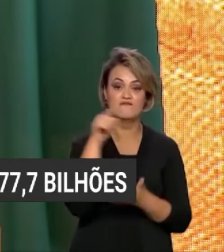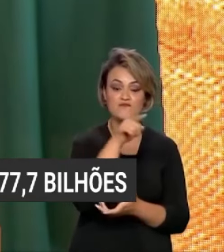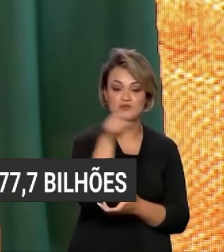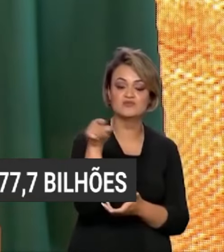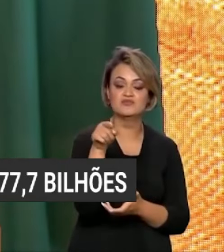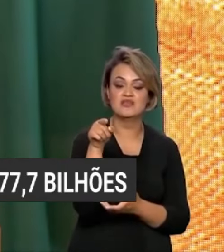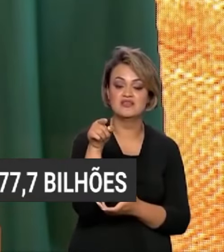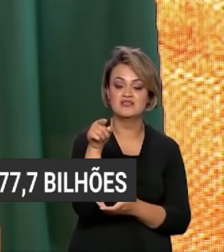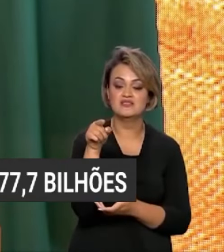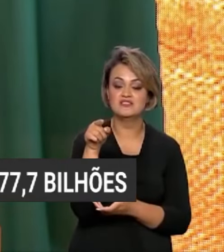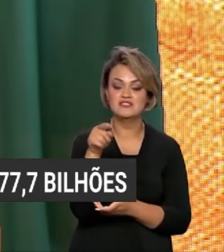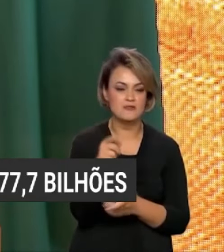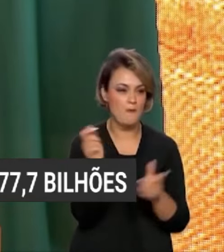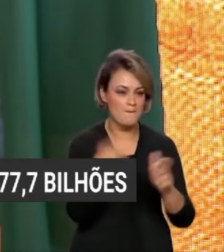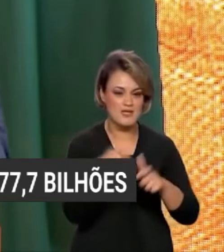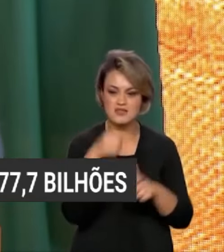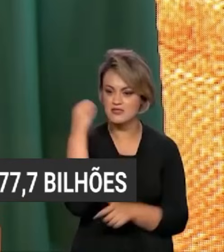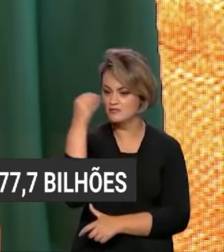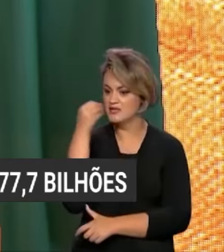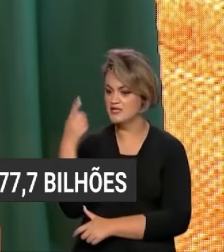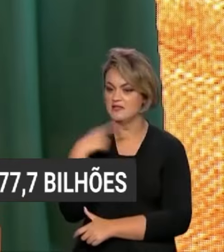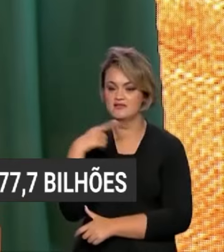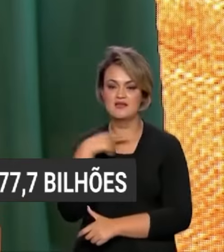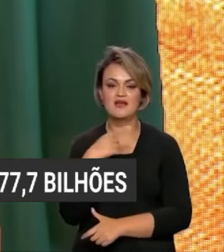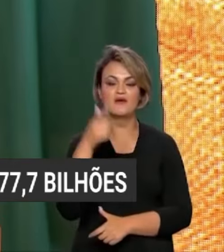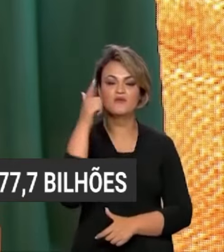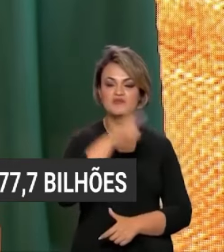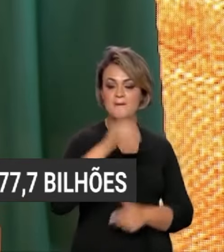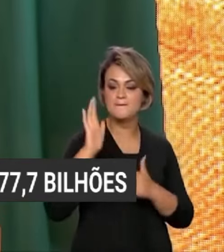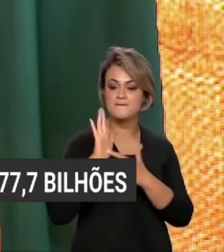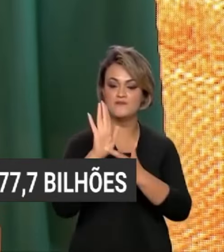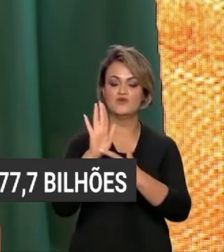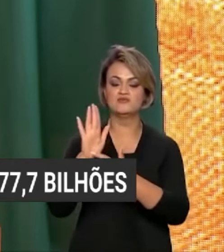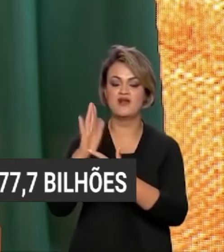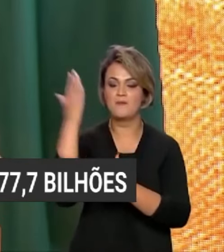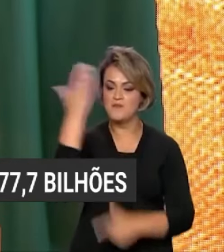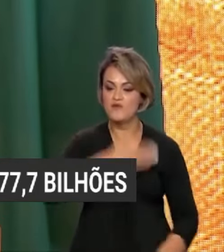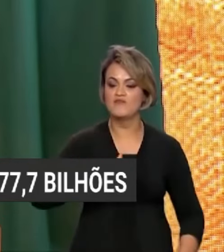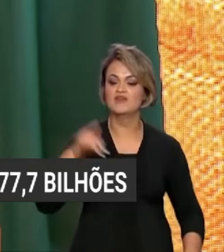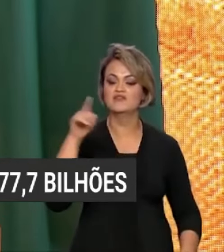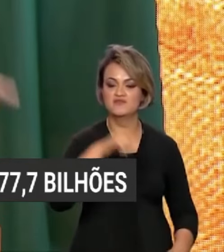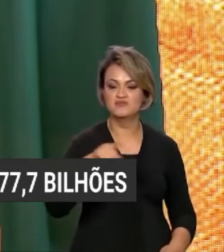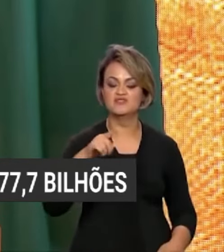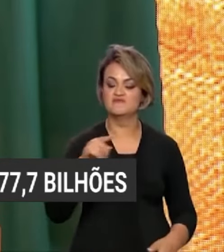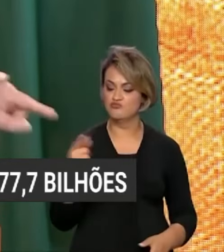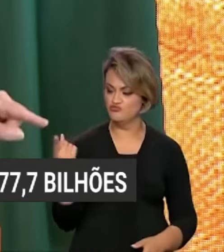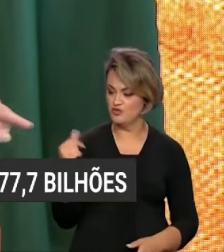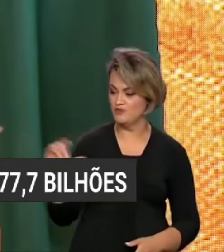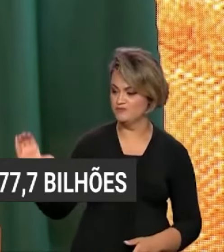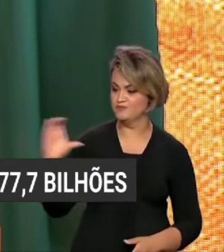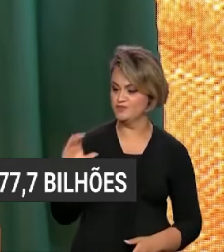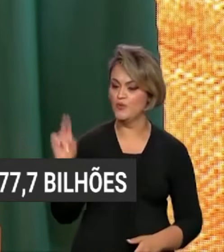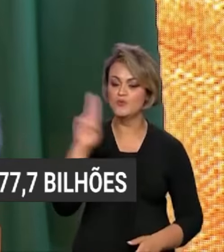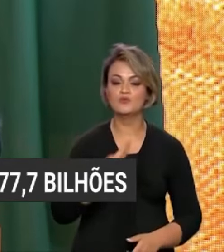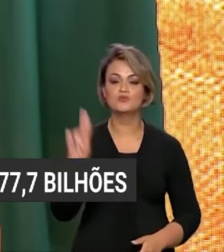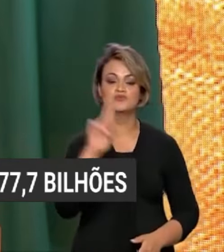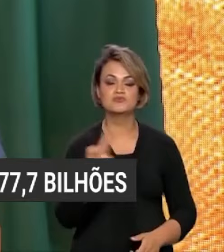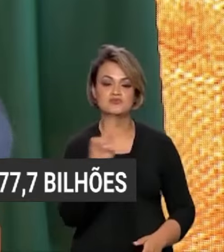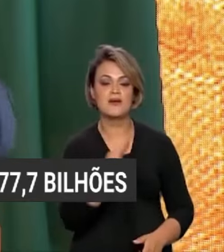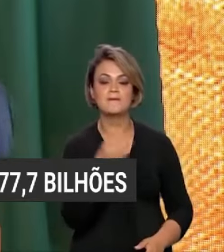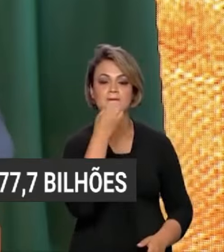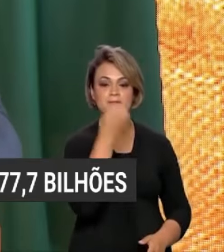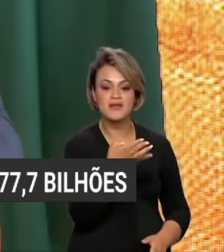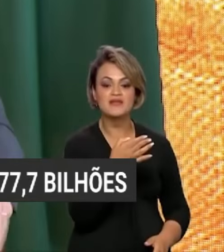você estejam tão competentes que consigam provar para nós que vocês vão utilizar todo esse dinheiro